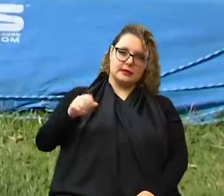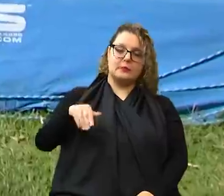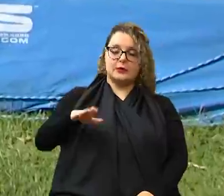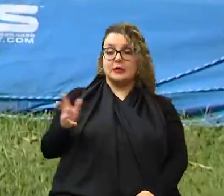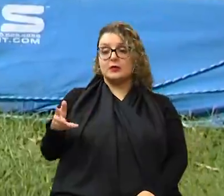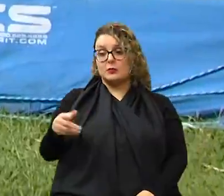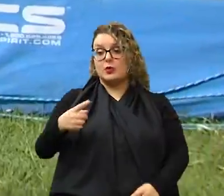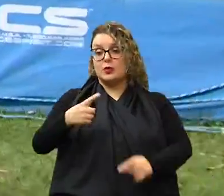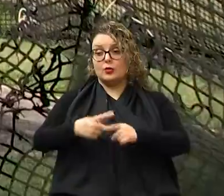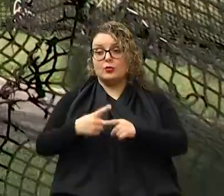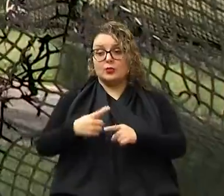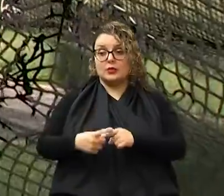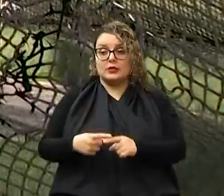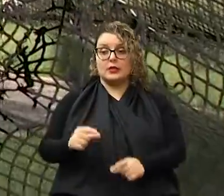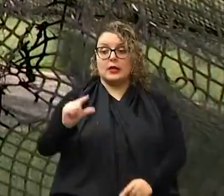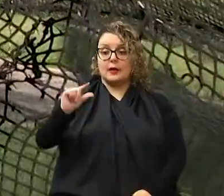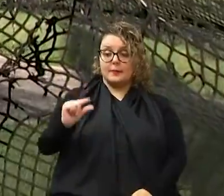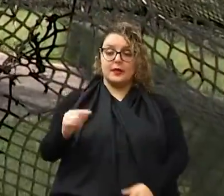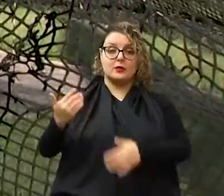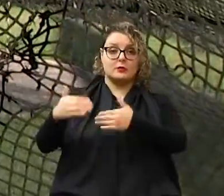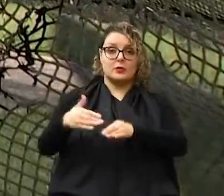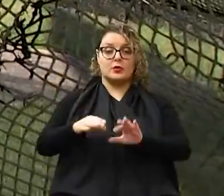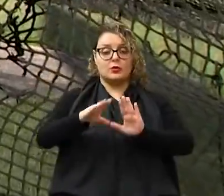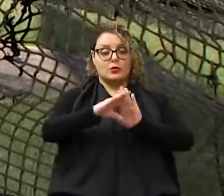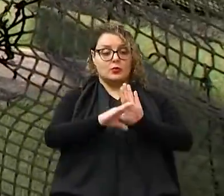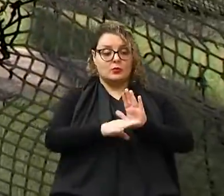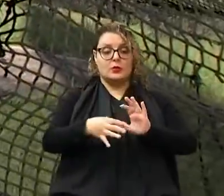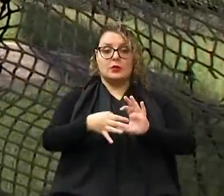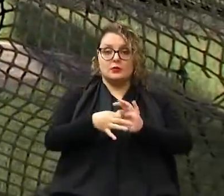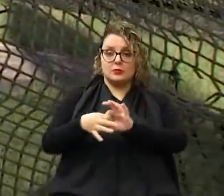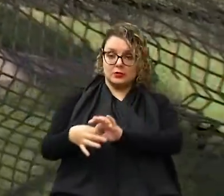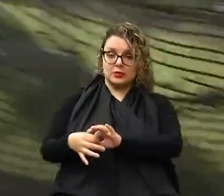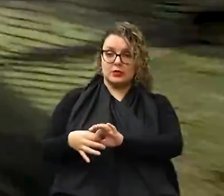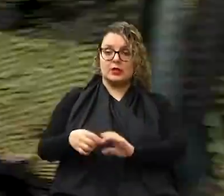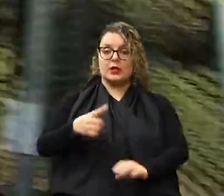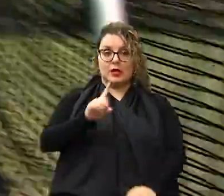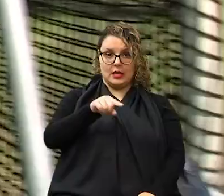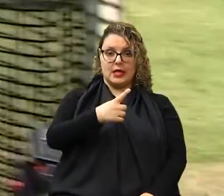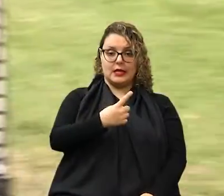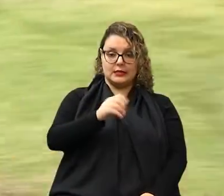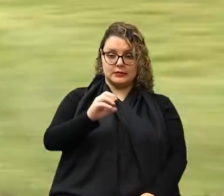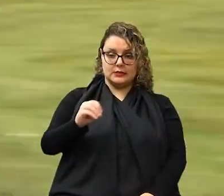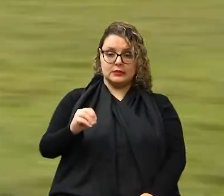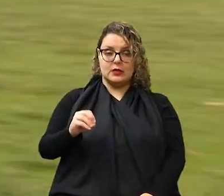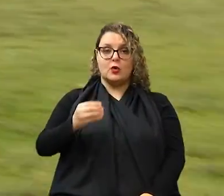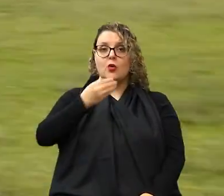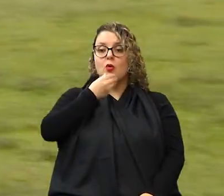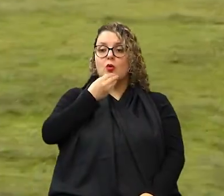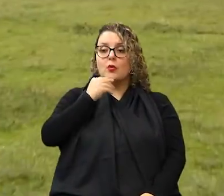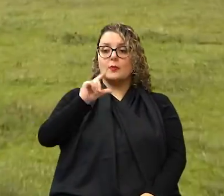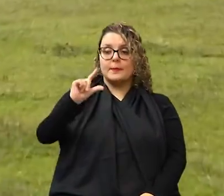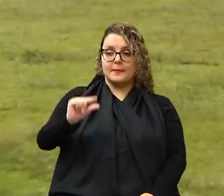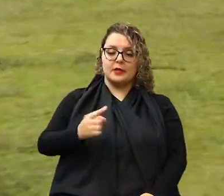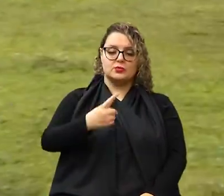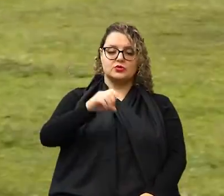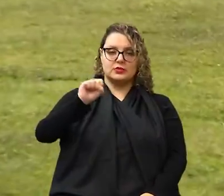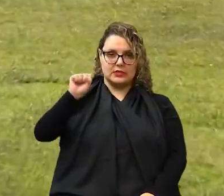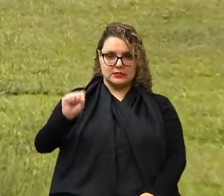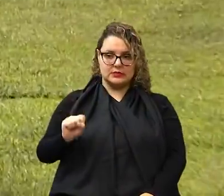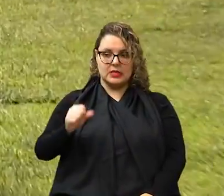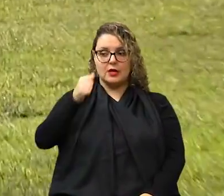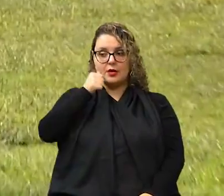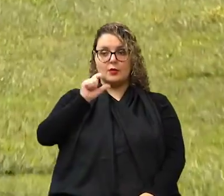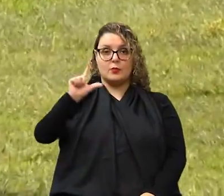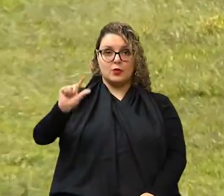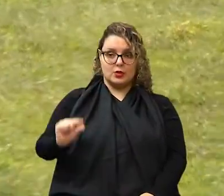mundo, porque tem a menor prova do programa olímpico é os 100 metros. Os homens correm abaixo de 10 segundos e